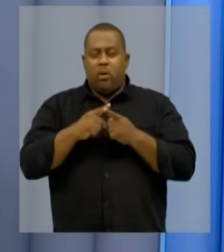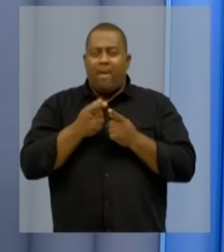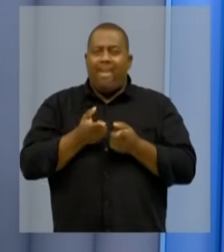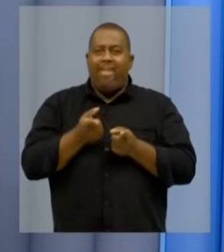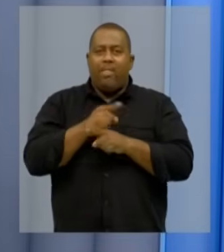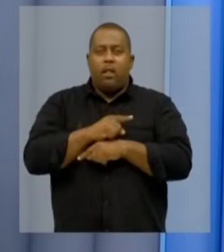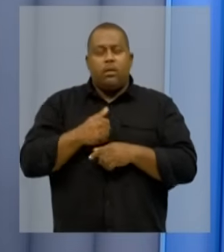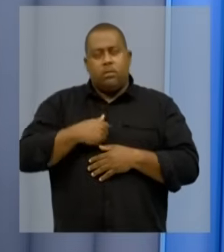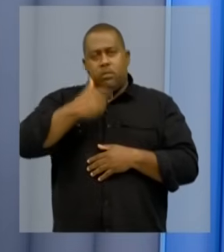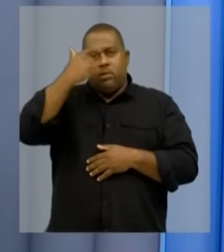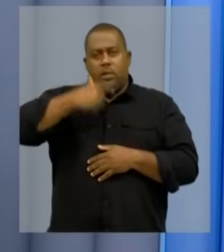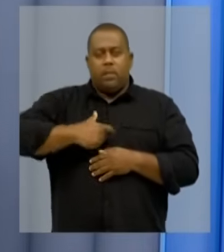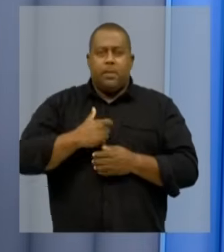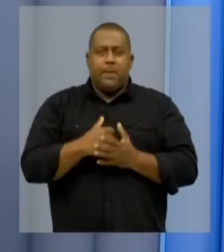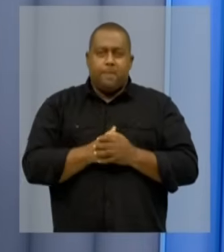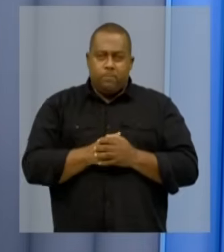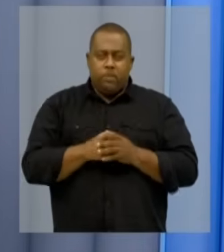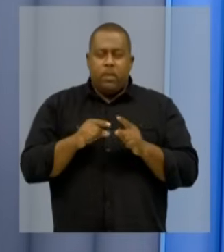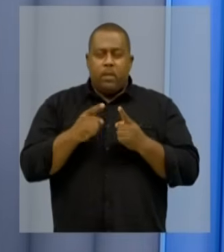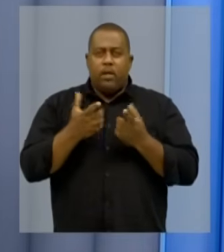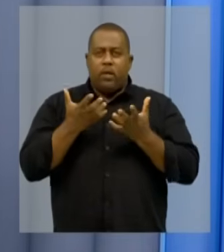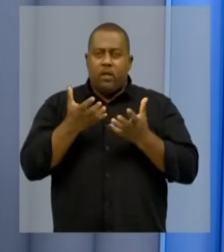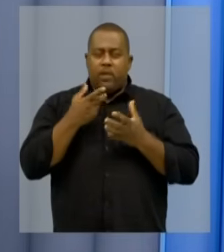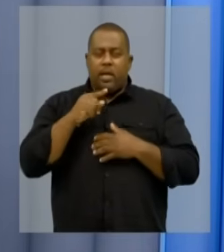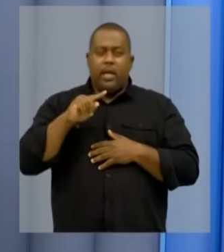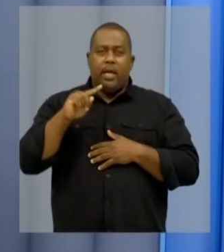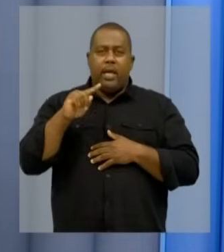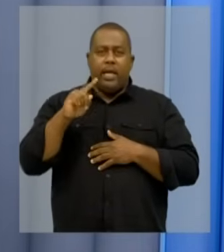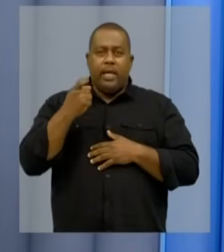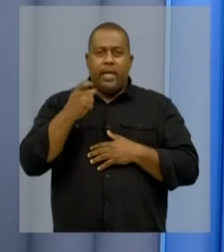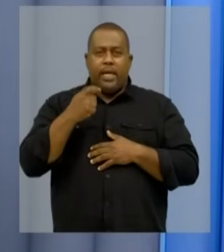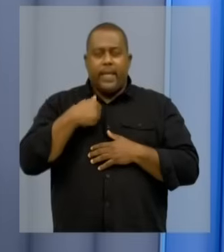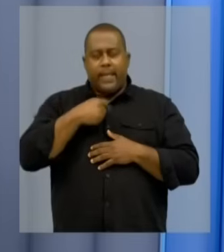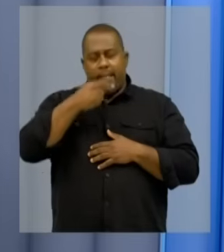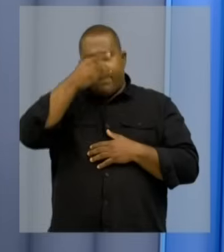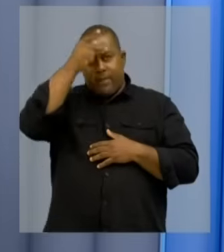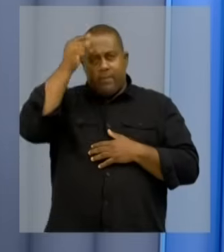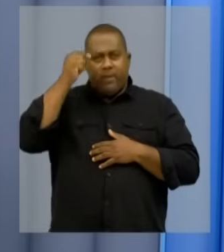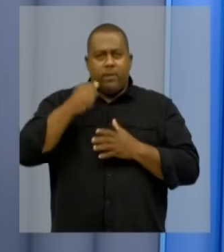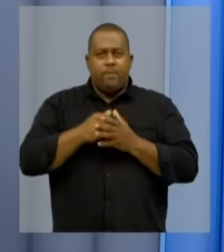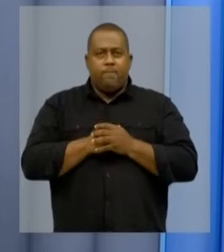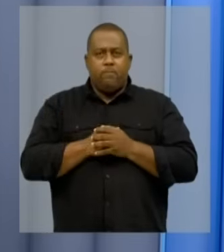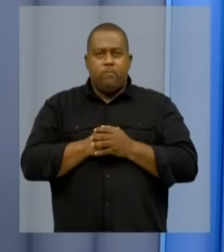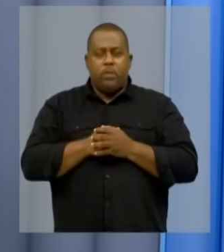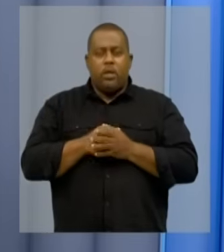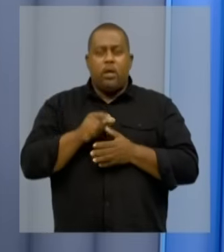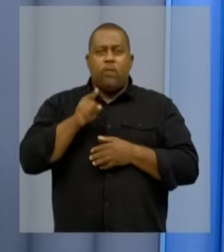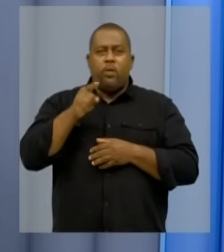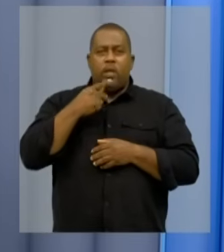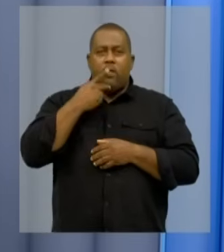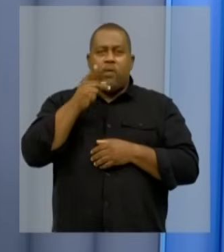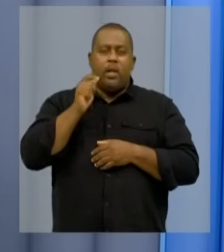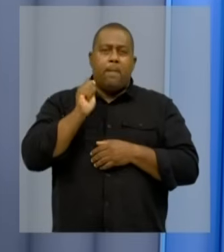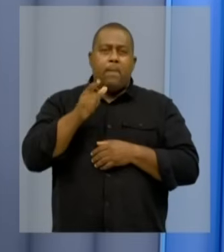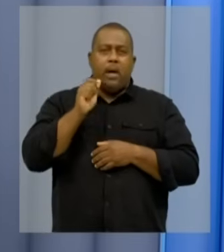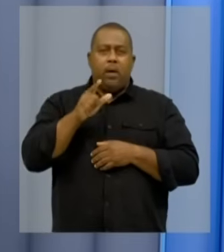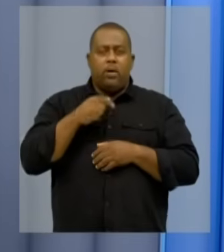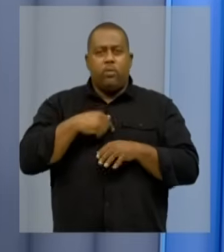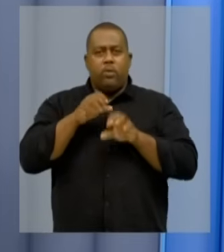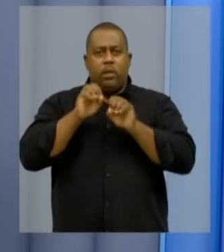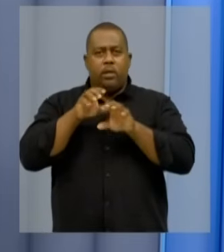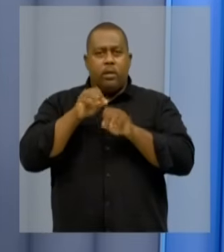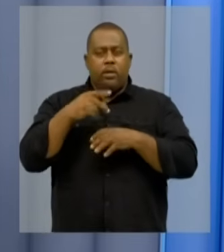contra mim. Mas quero dizer, ex-prefeito, que quando você fala mal da educação